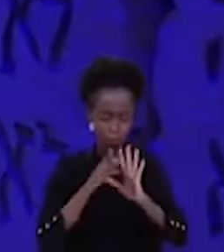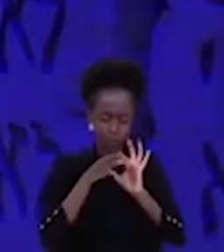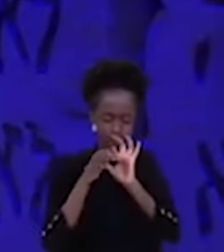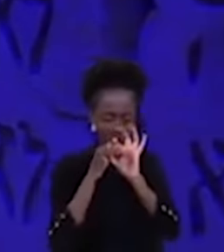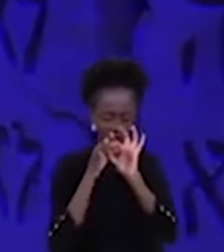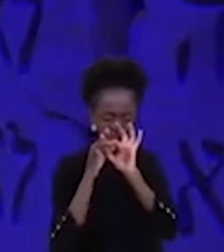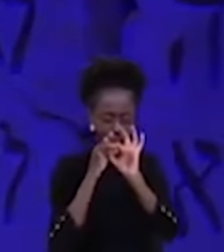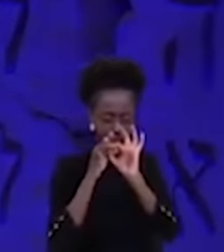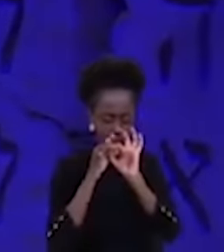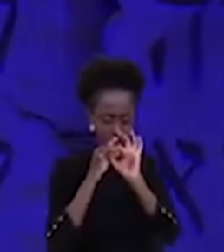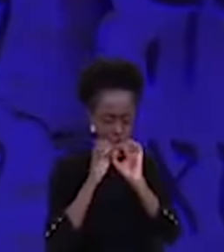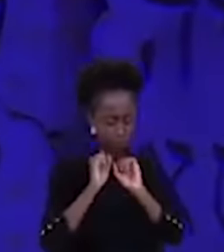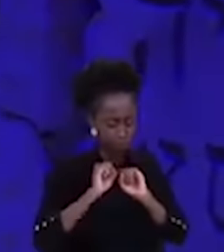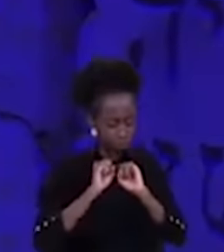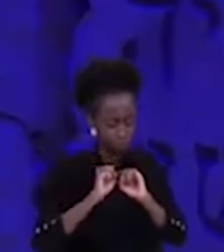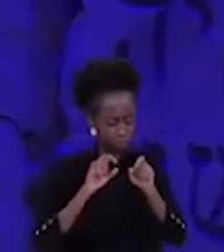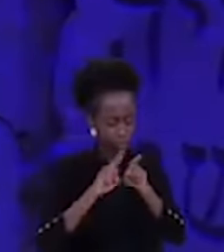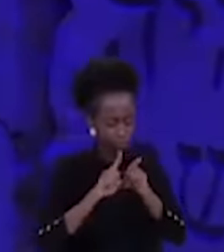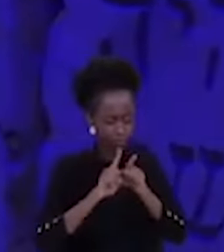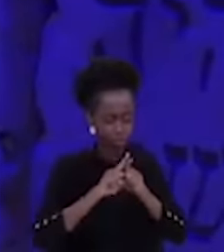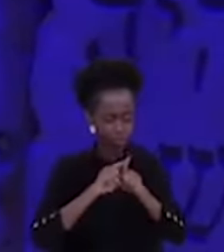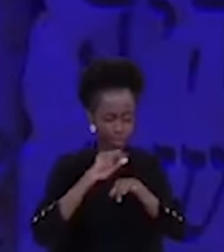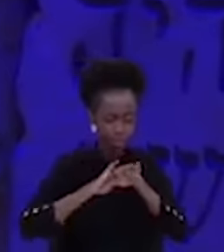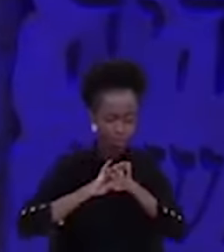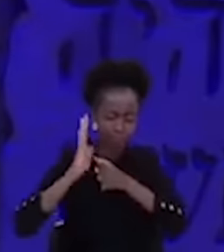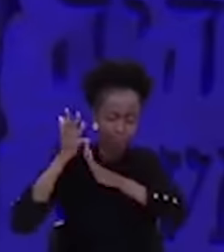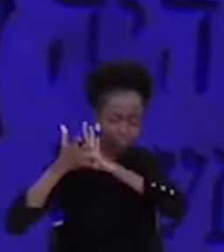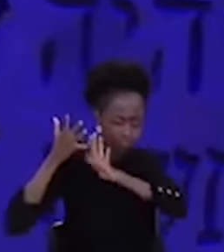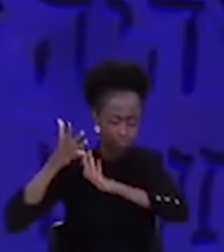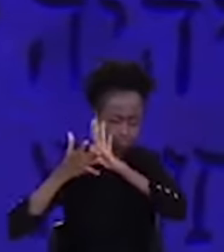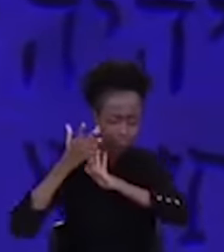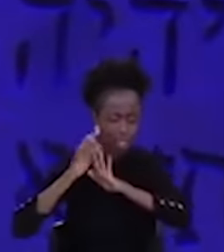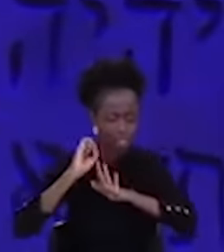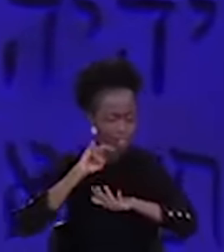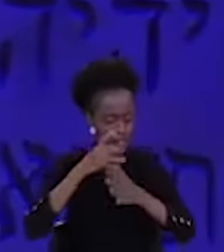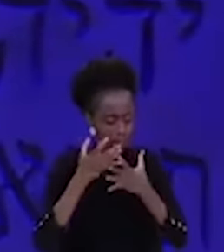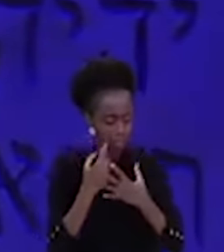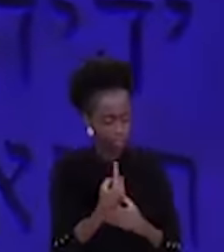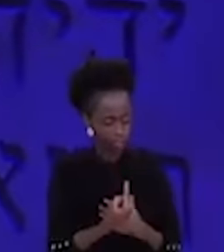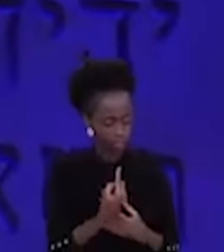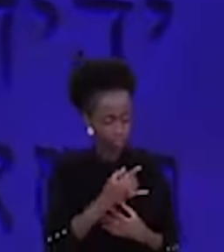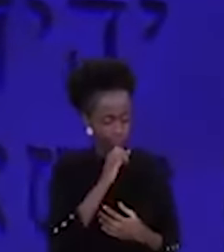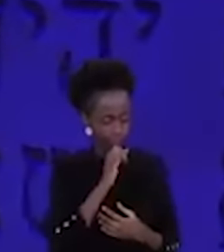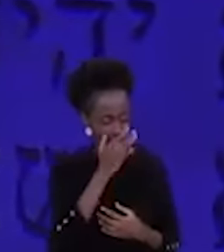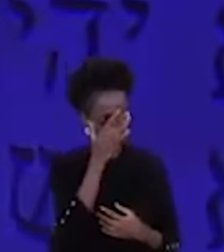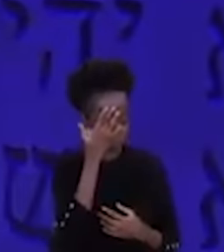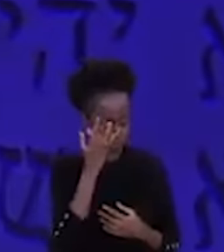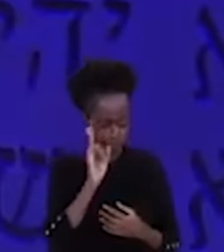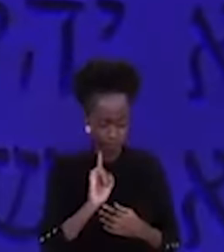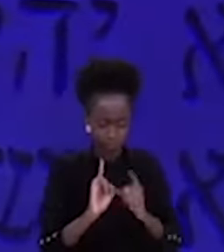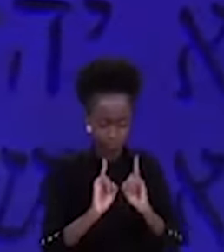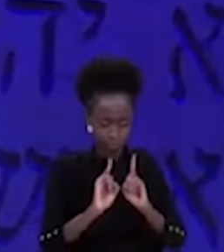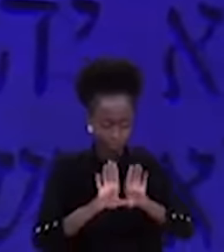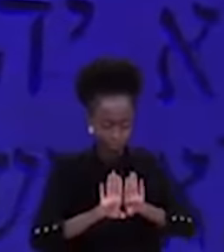Fale para o noivo, ele quer ouvir. Você tem que falar. Se você quiser se afastar um pouquinho da pessoa que está ao seu lado,